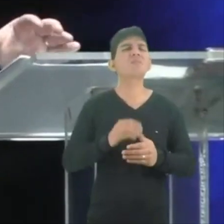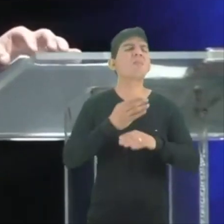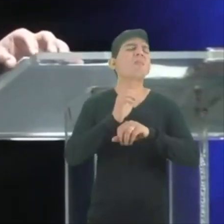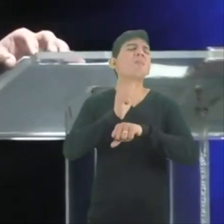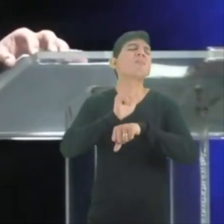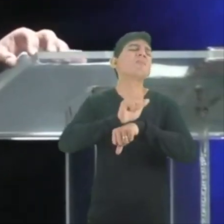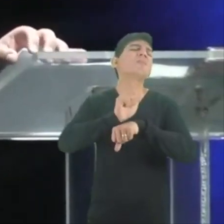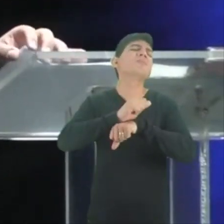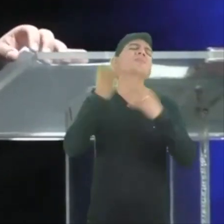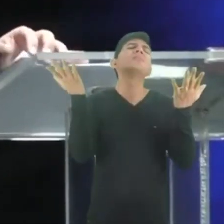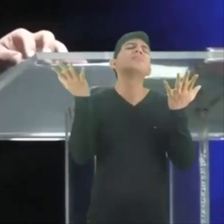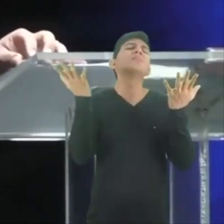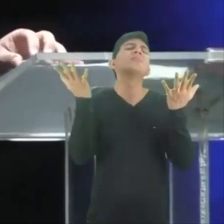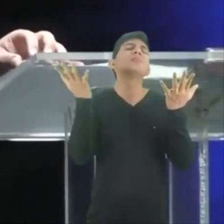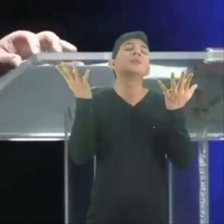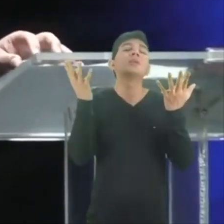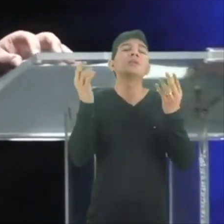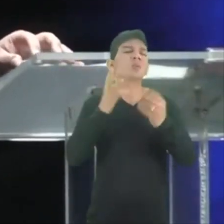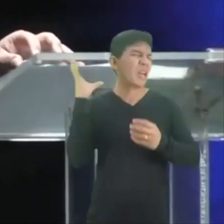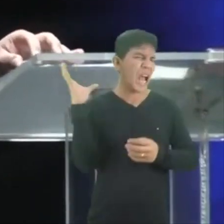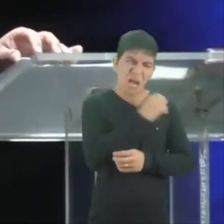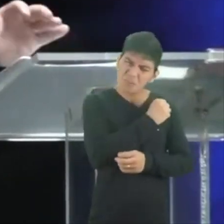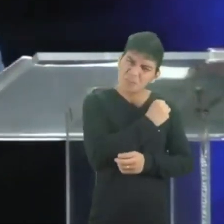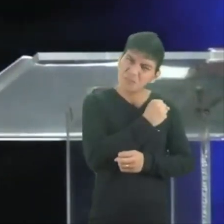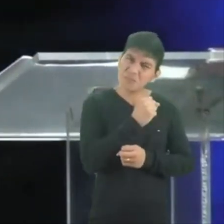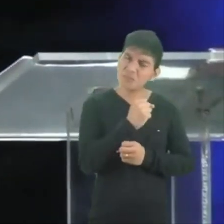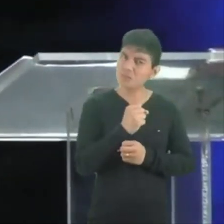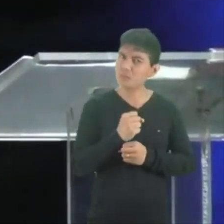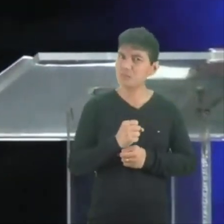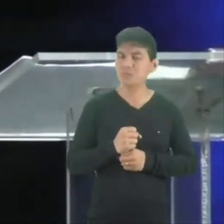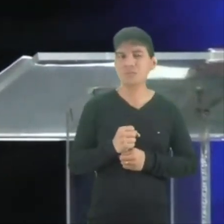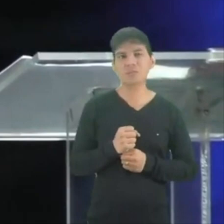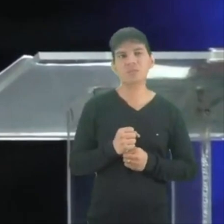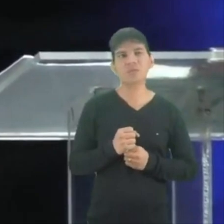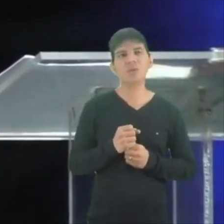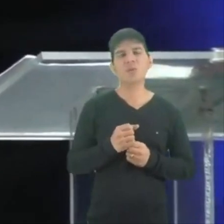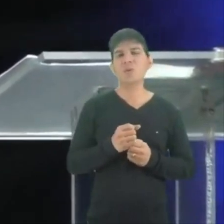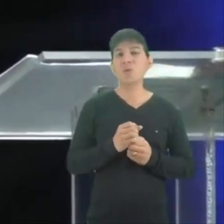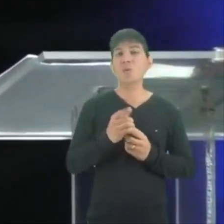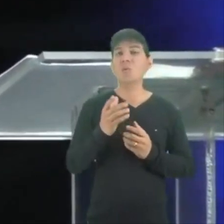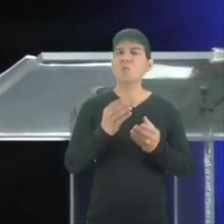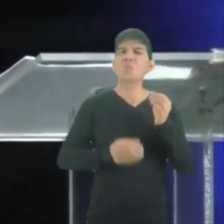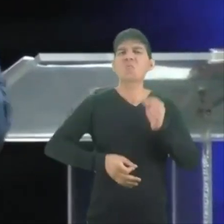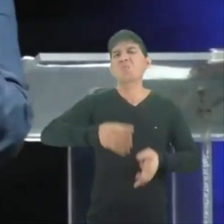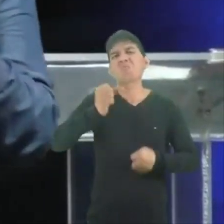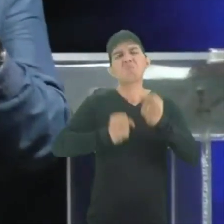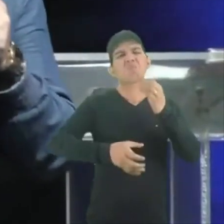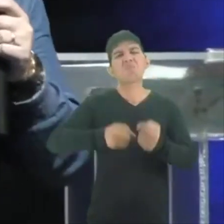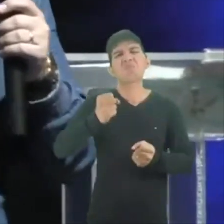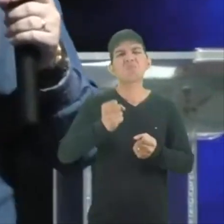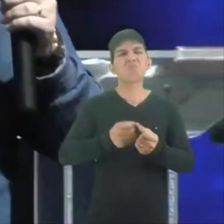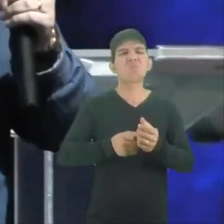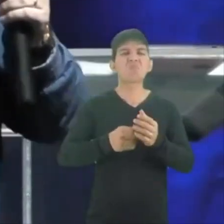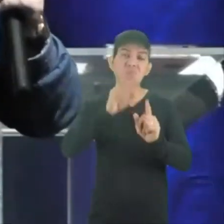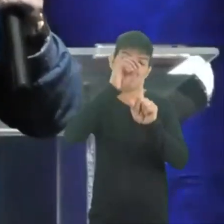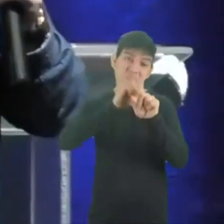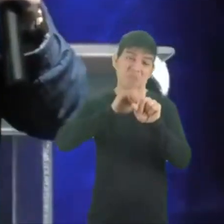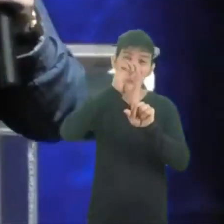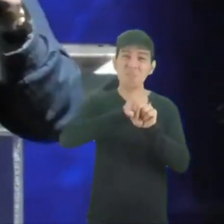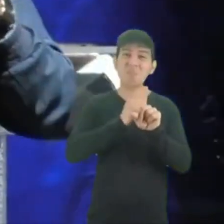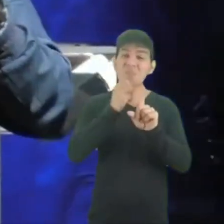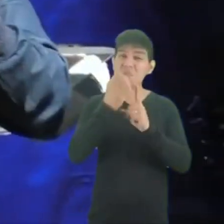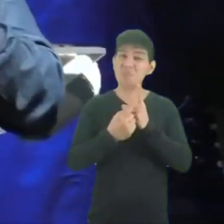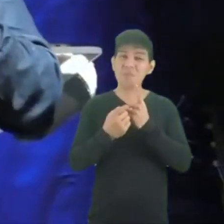algo assim, instantâneo? É como um leite com uma banana que você bate, uma mão no liquidificador e